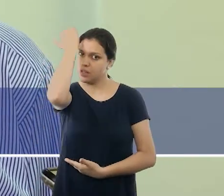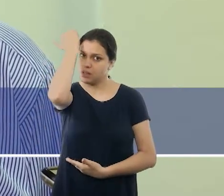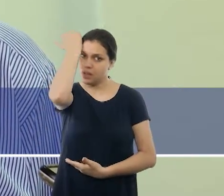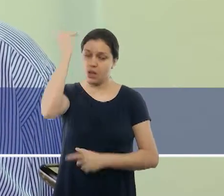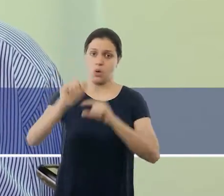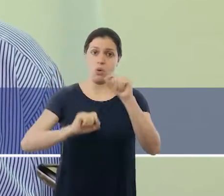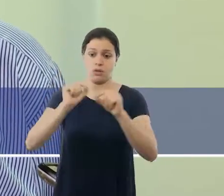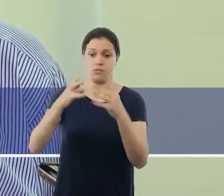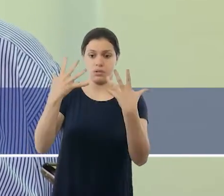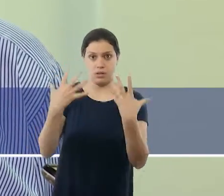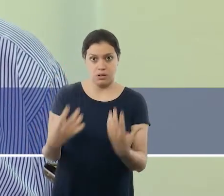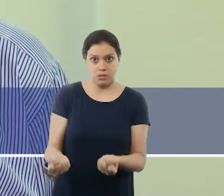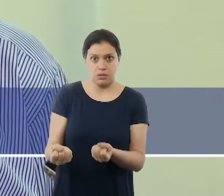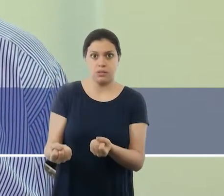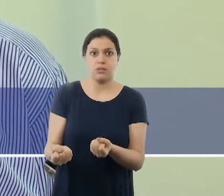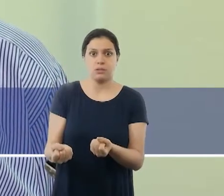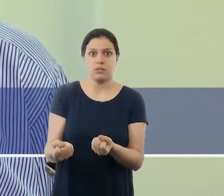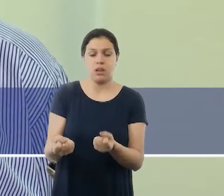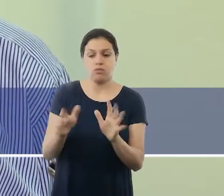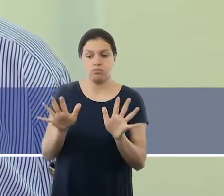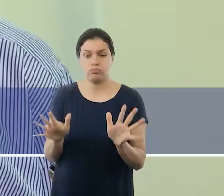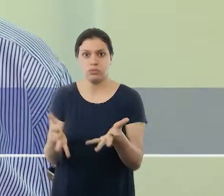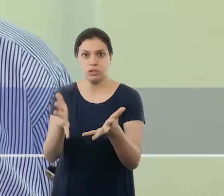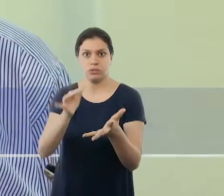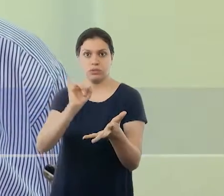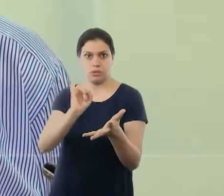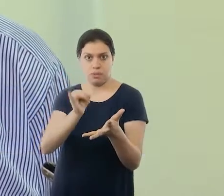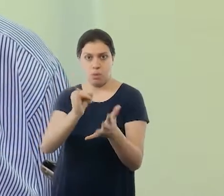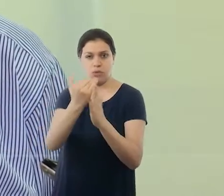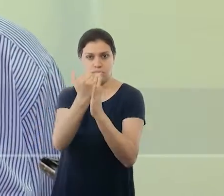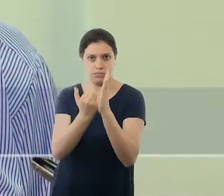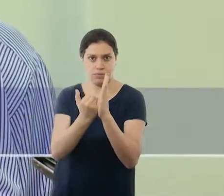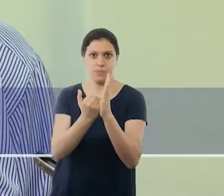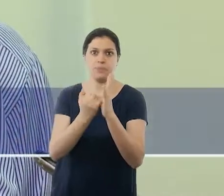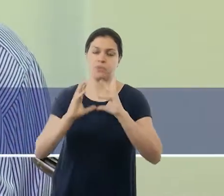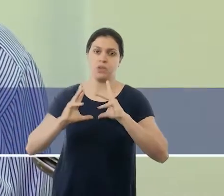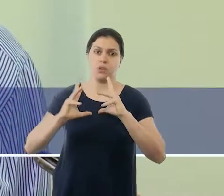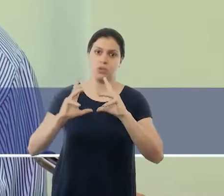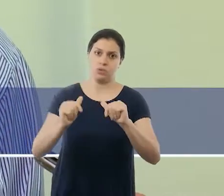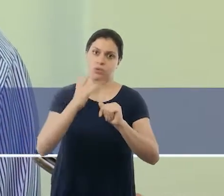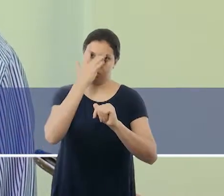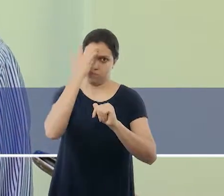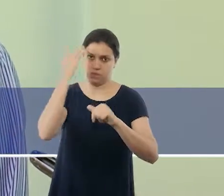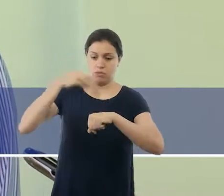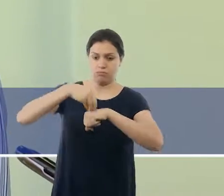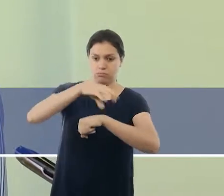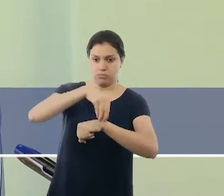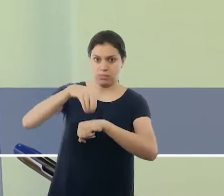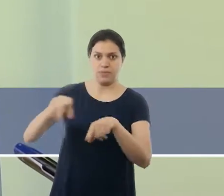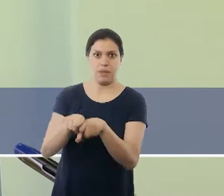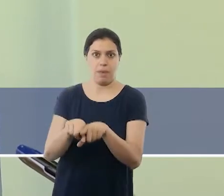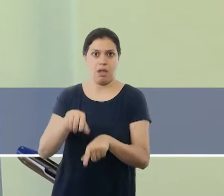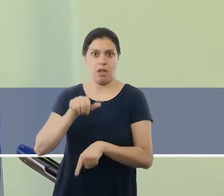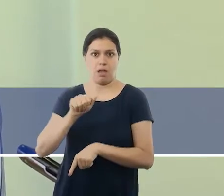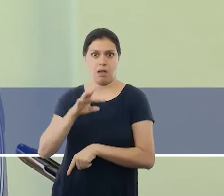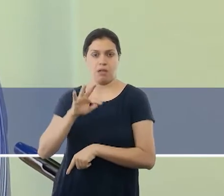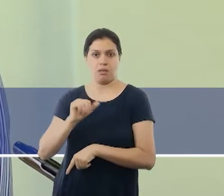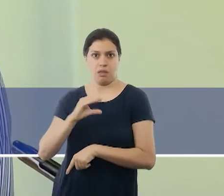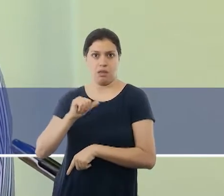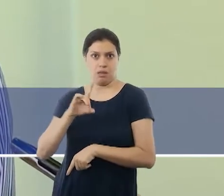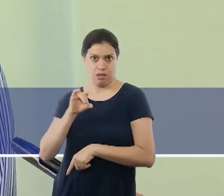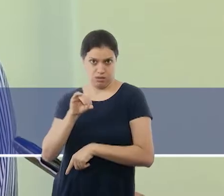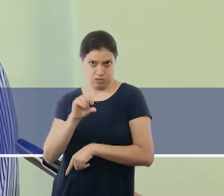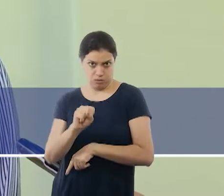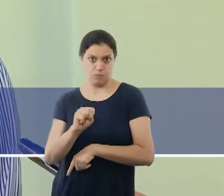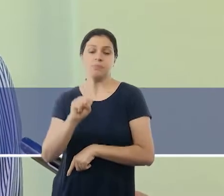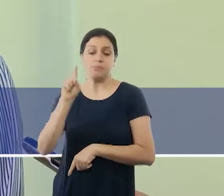Reinaldo Azambuja recebe aqui e concede um incentivo fiscal aos atacadistas e distribuidores do Mato Grosso